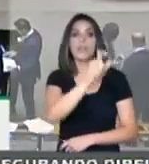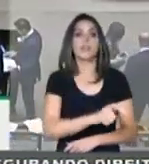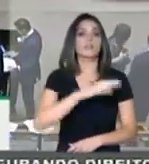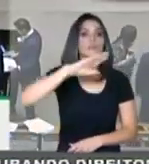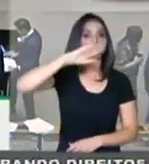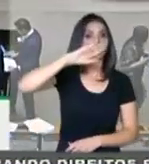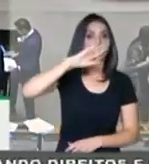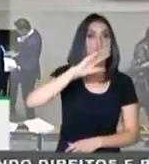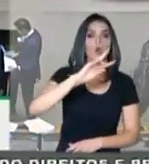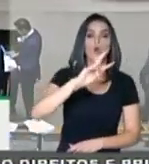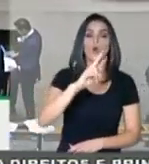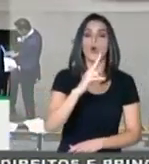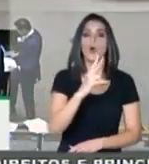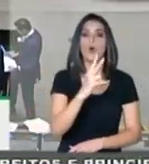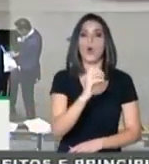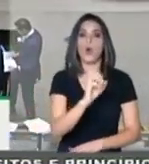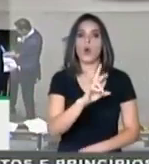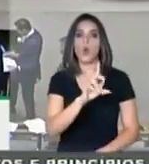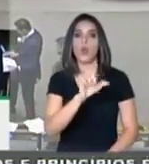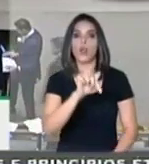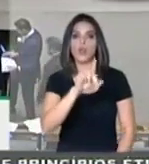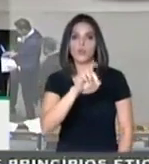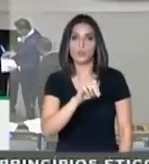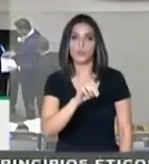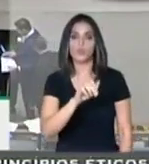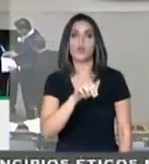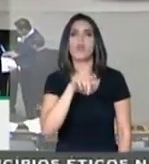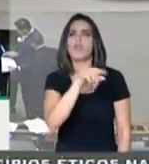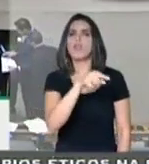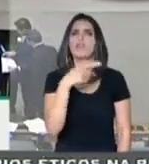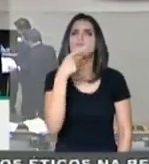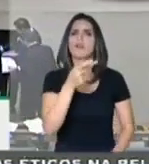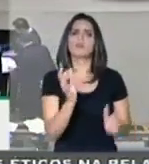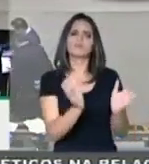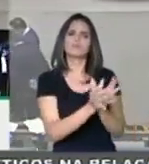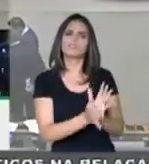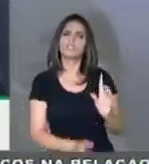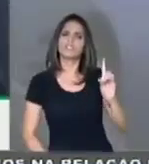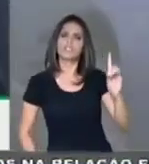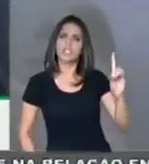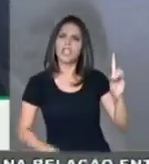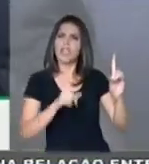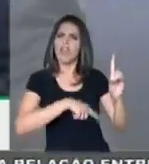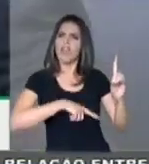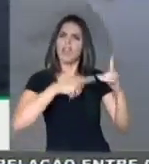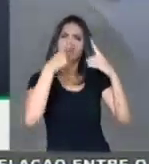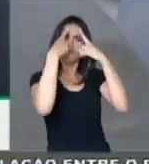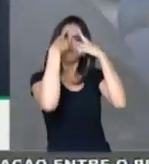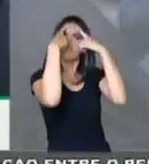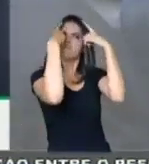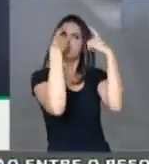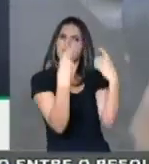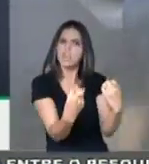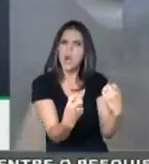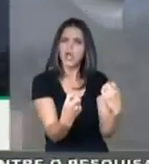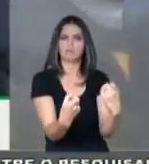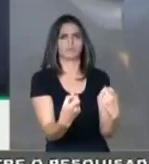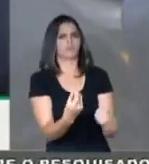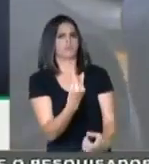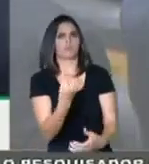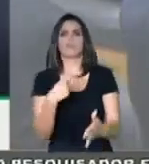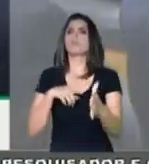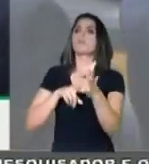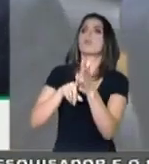que a direita, ela é extremamente violenta. Eu queria perguntar